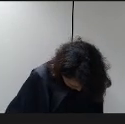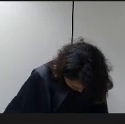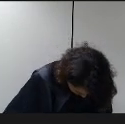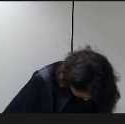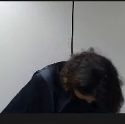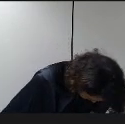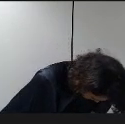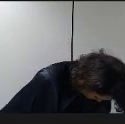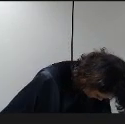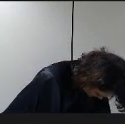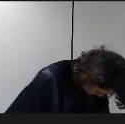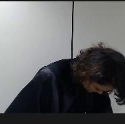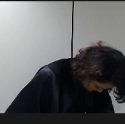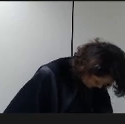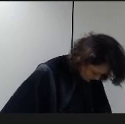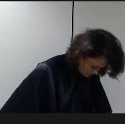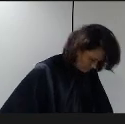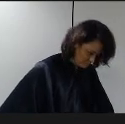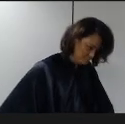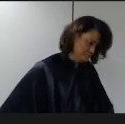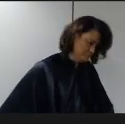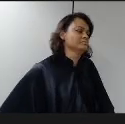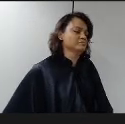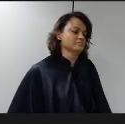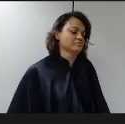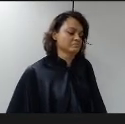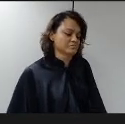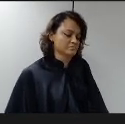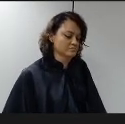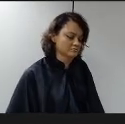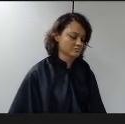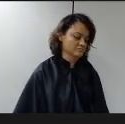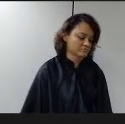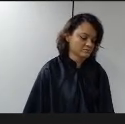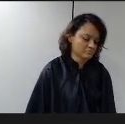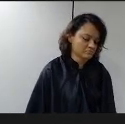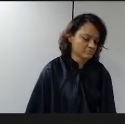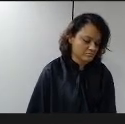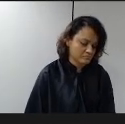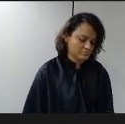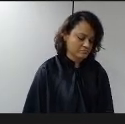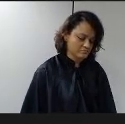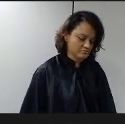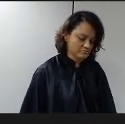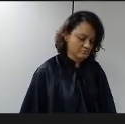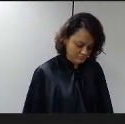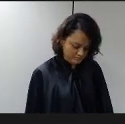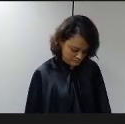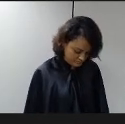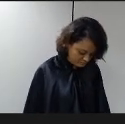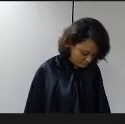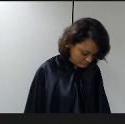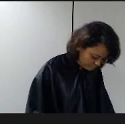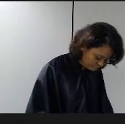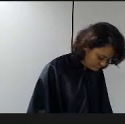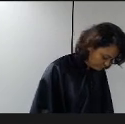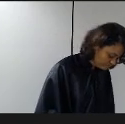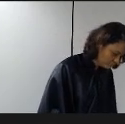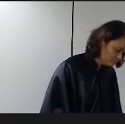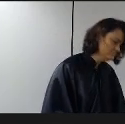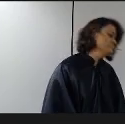reconhecimento da sua cultura e da empatia que ele estabelecia com os alunos. Há um outro dado